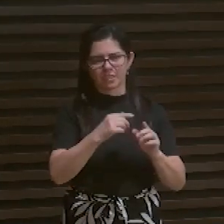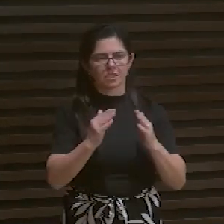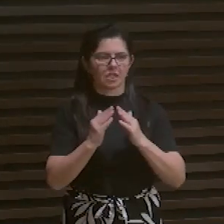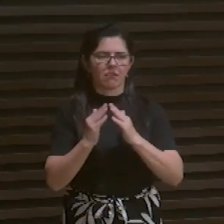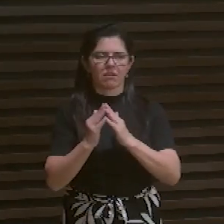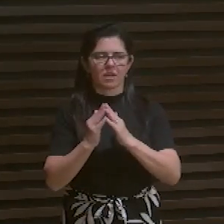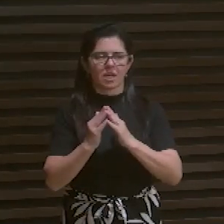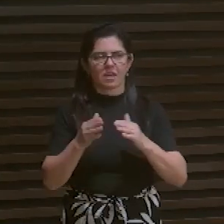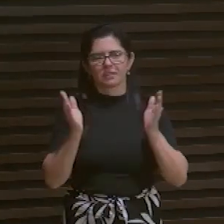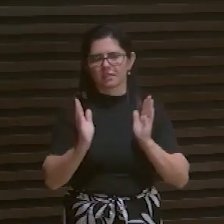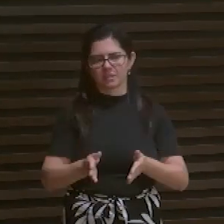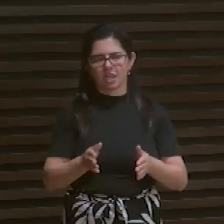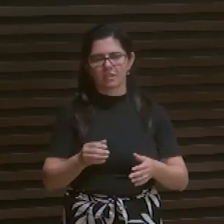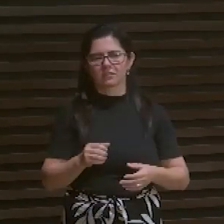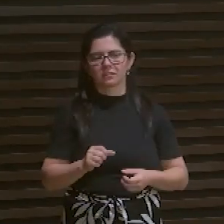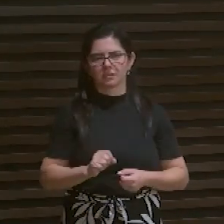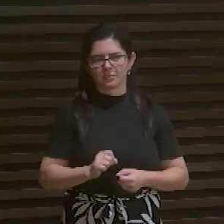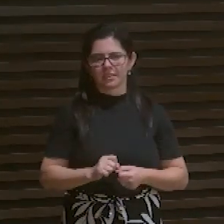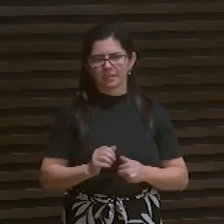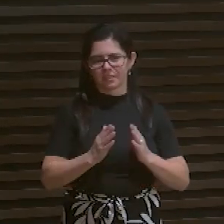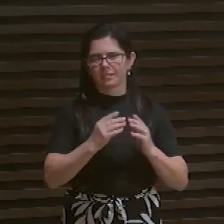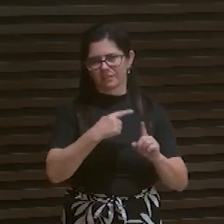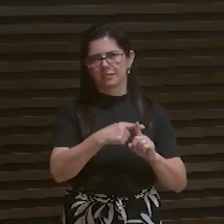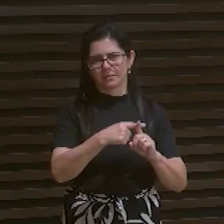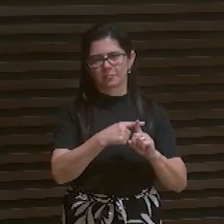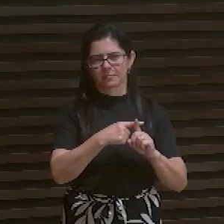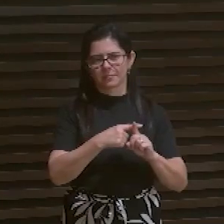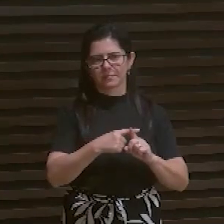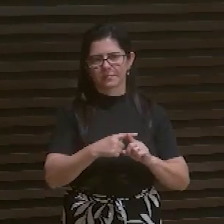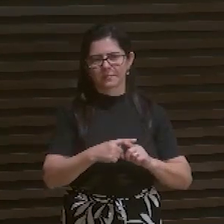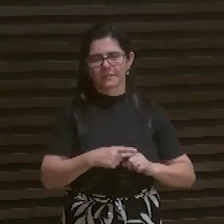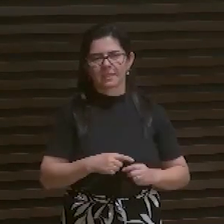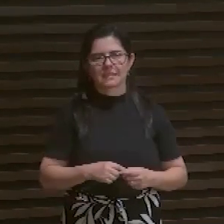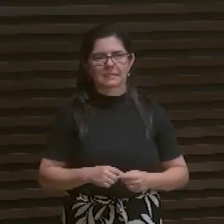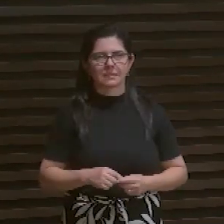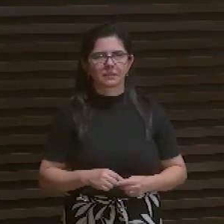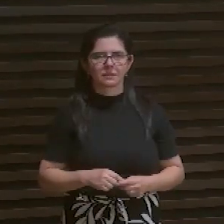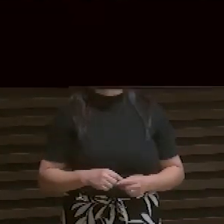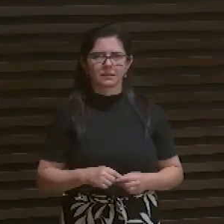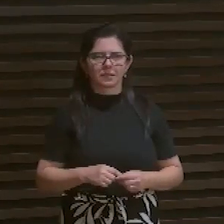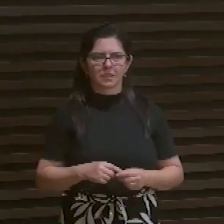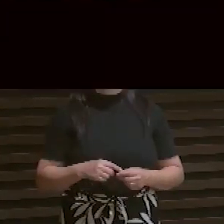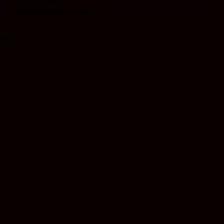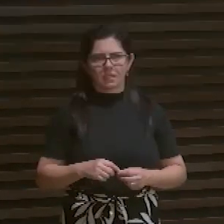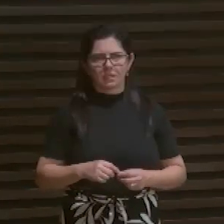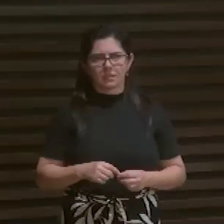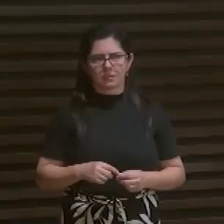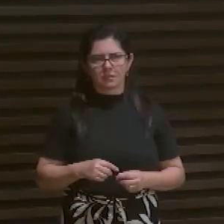fui esse cara. Deus teve que decepar um dedo meu para que eu entendesse que a igreja é importante. Para que eu entendesse que a igreja